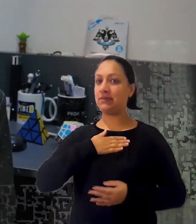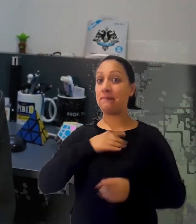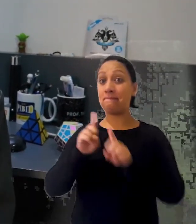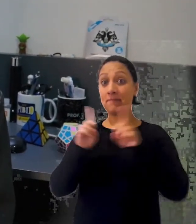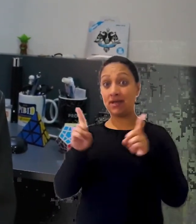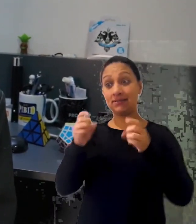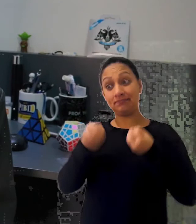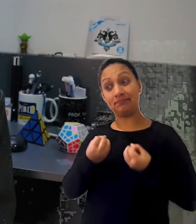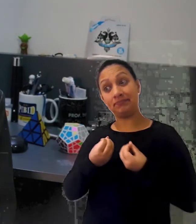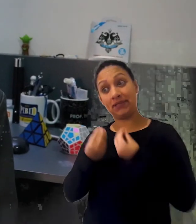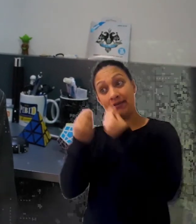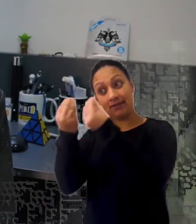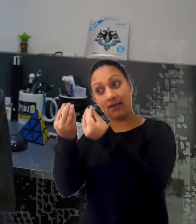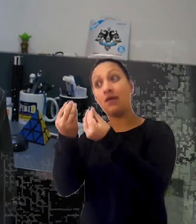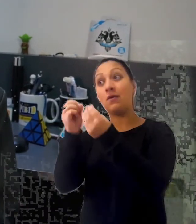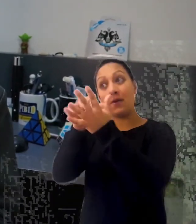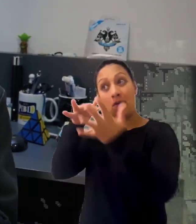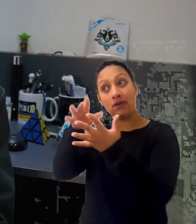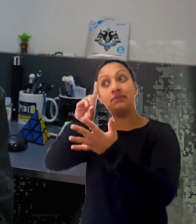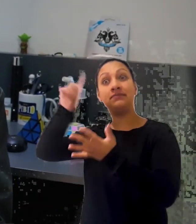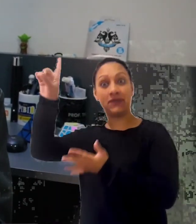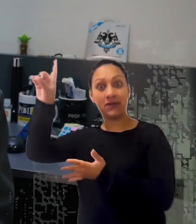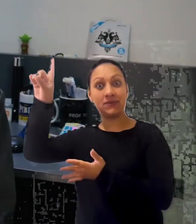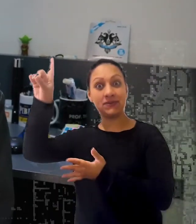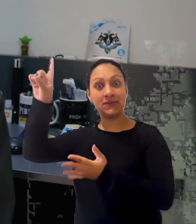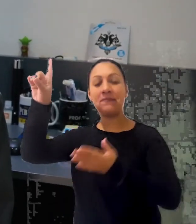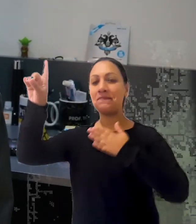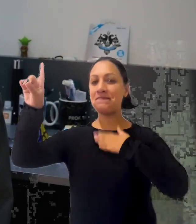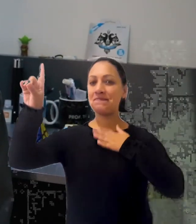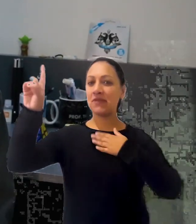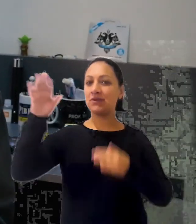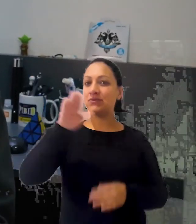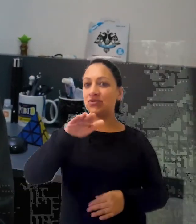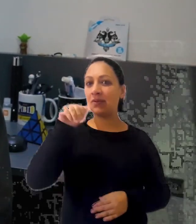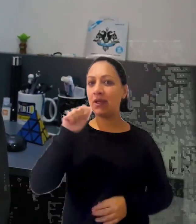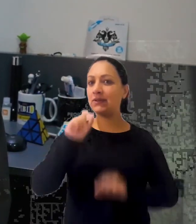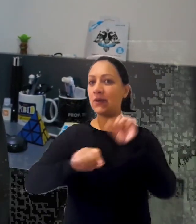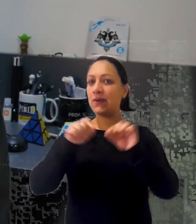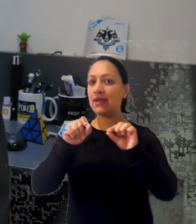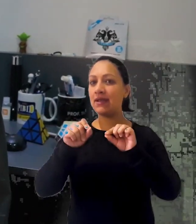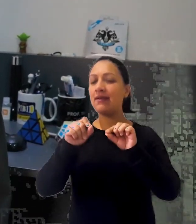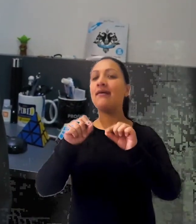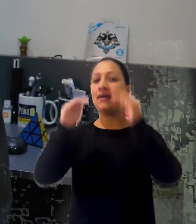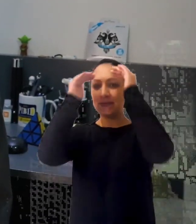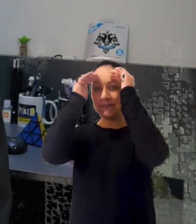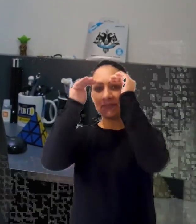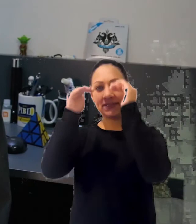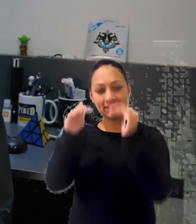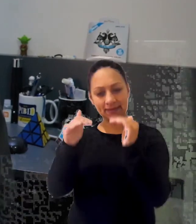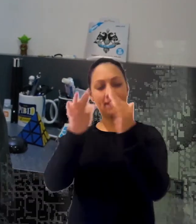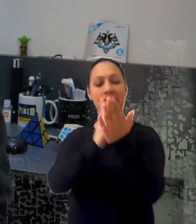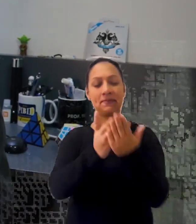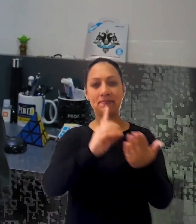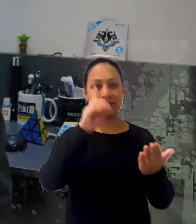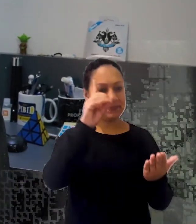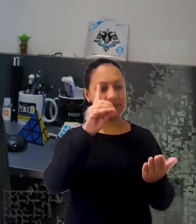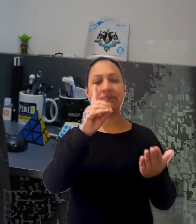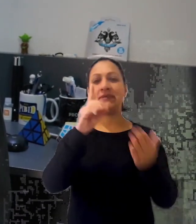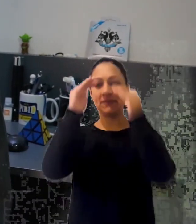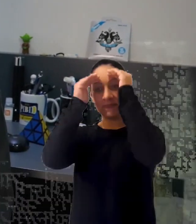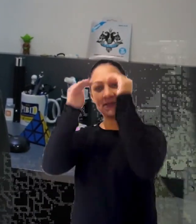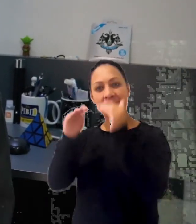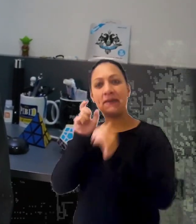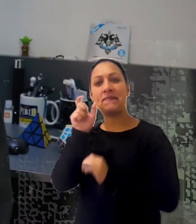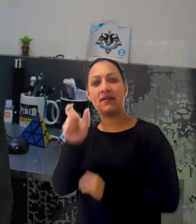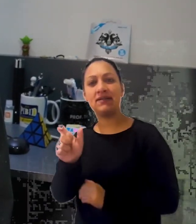nossa vida vem a glorificar, na verdade, a vida de Deus, porque esse é o nosso chamado. Nós somos chamados para obedecer a